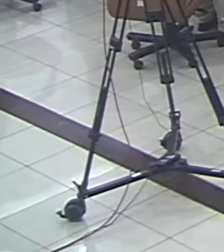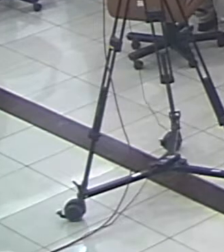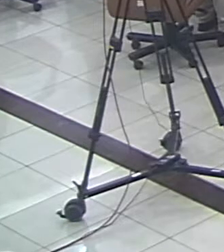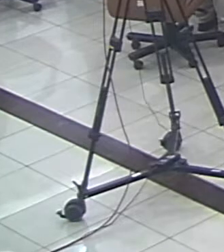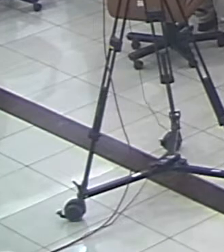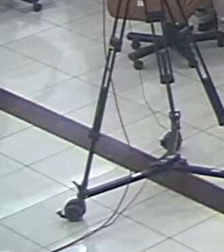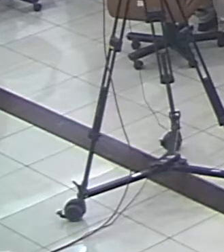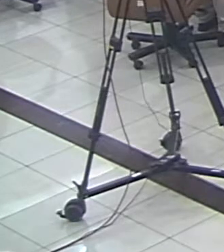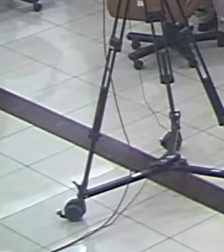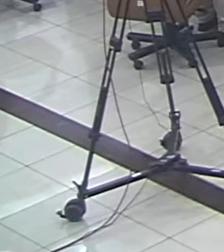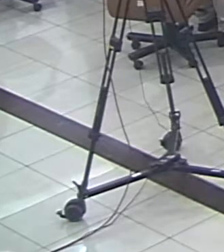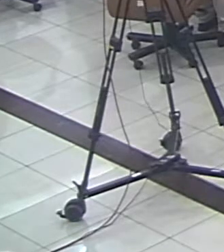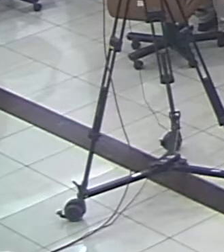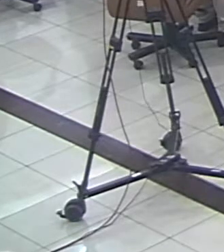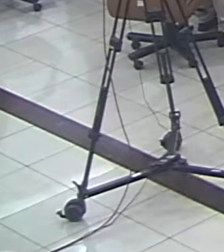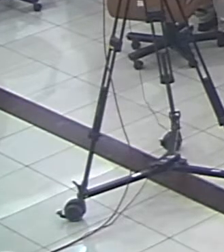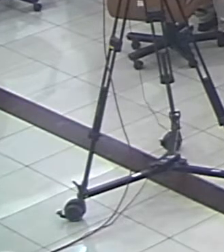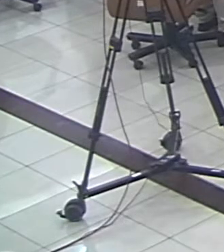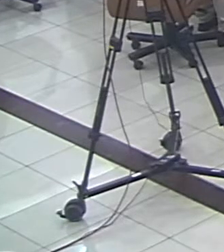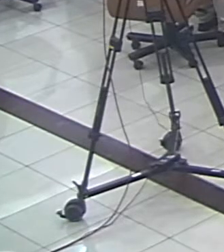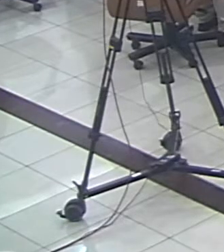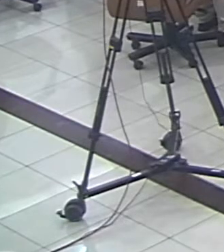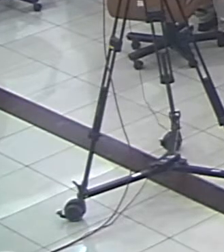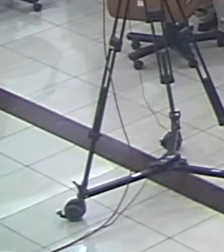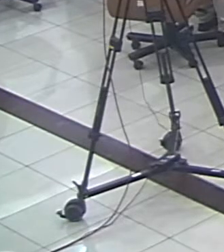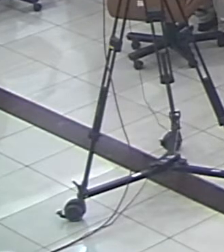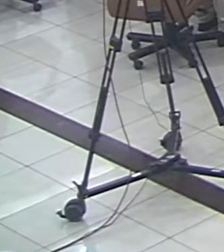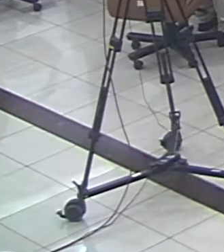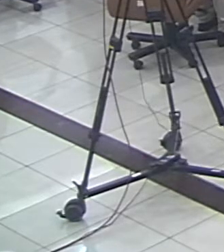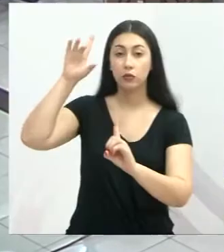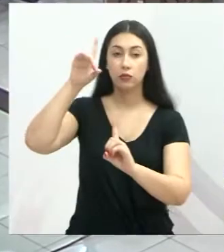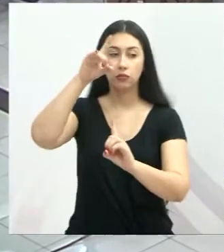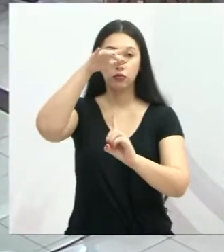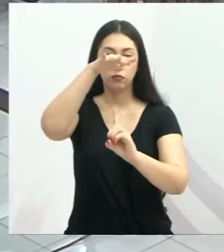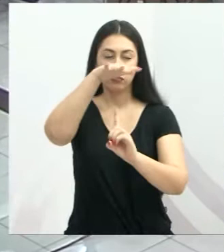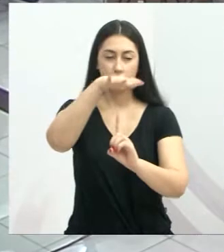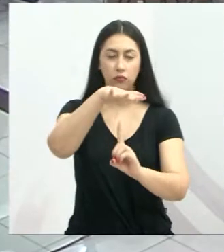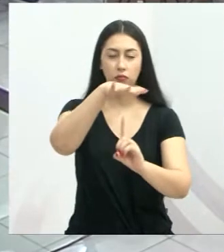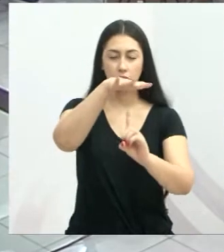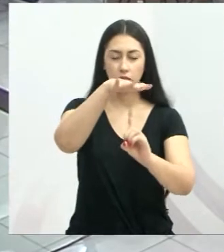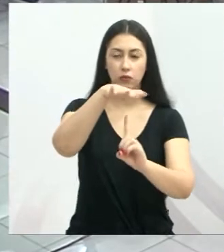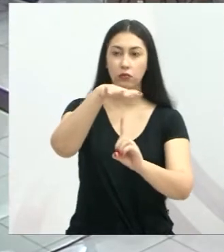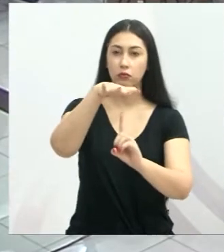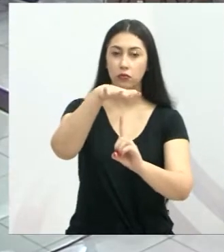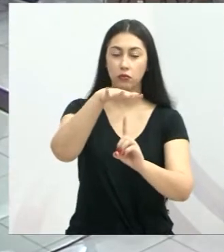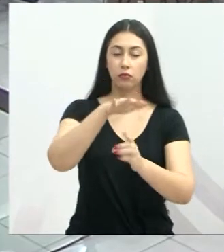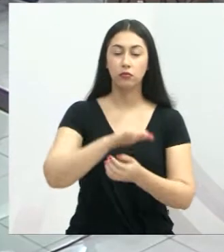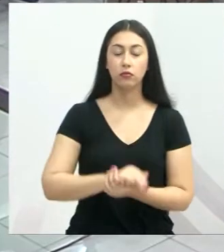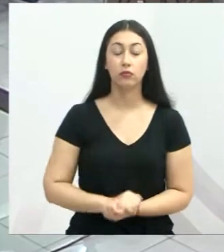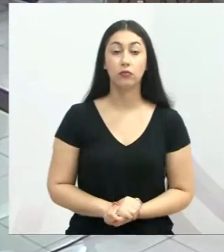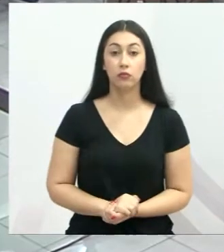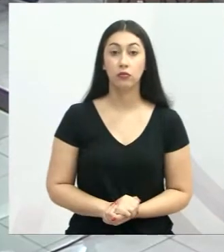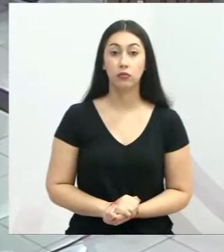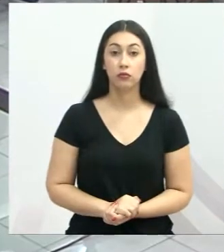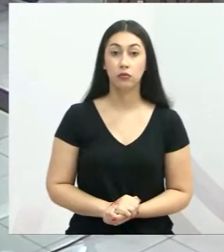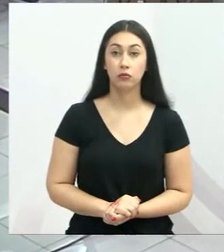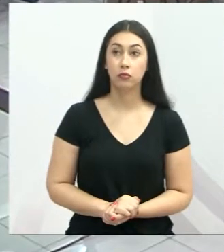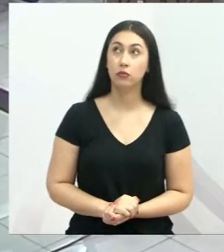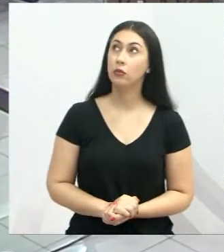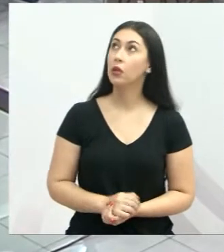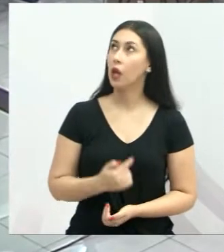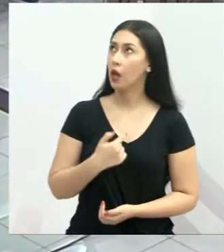Porque tu, o Senhor, é o meu refúgio, no Altíssimo, fizeste a tua